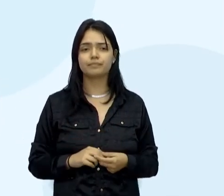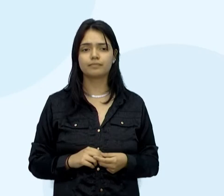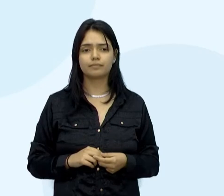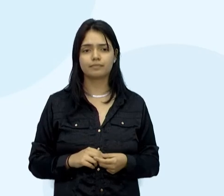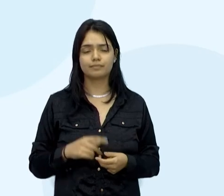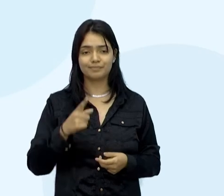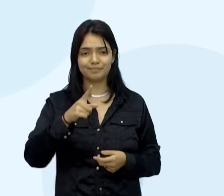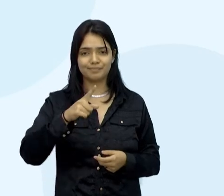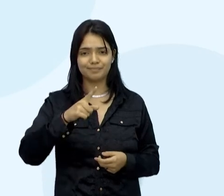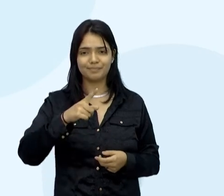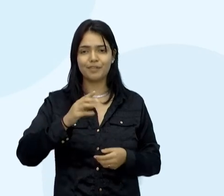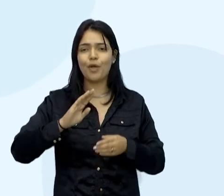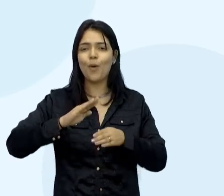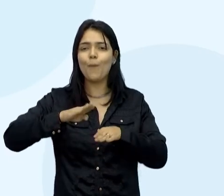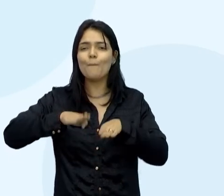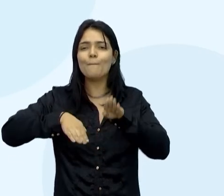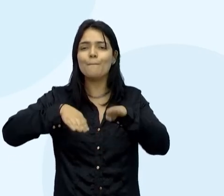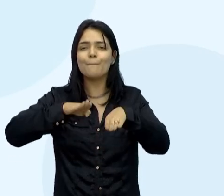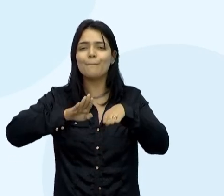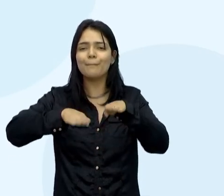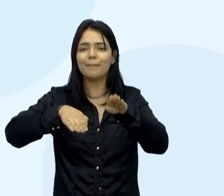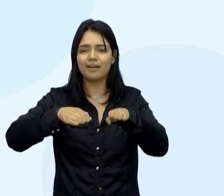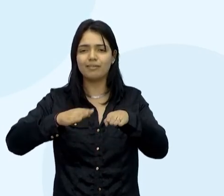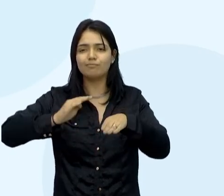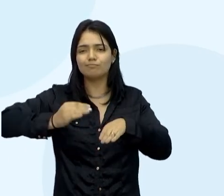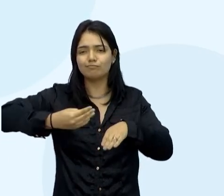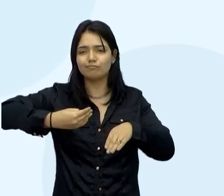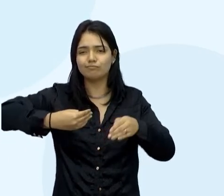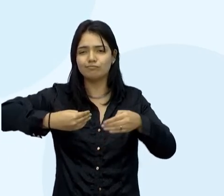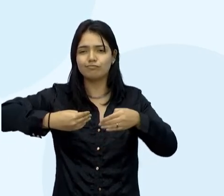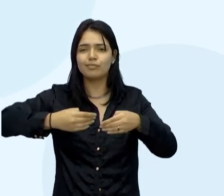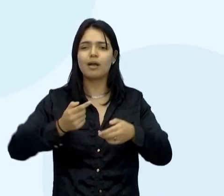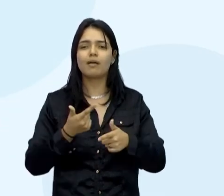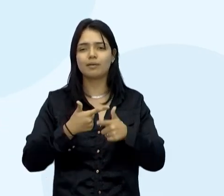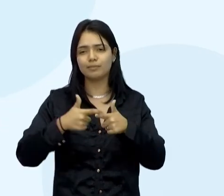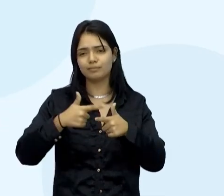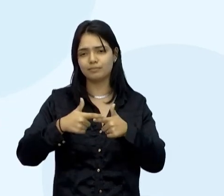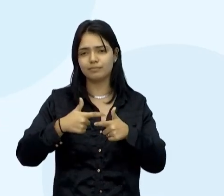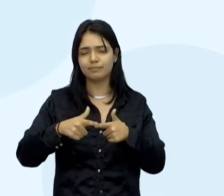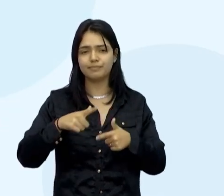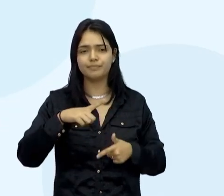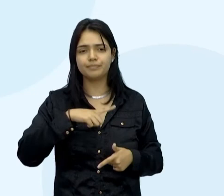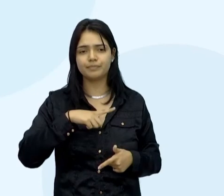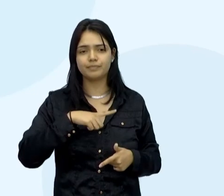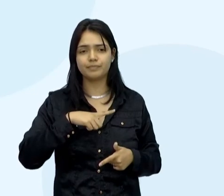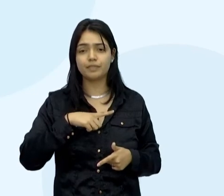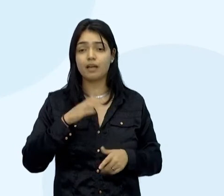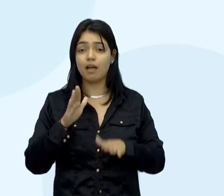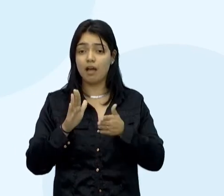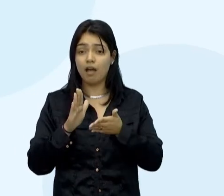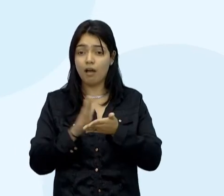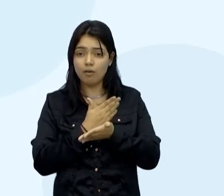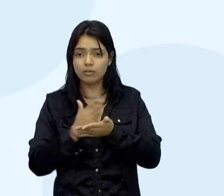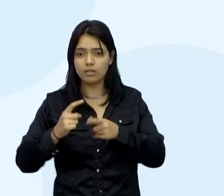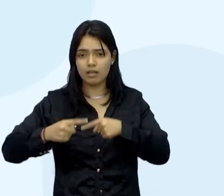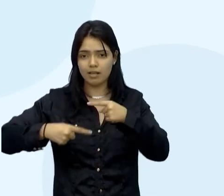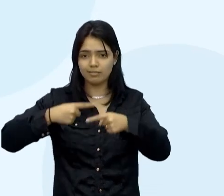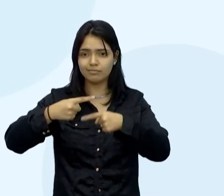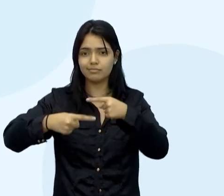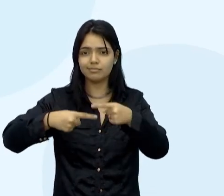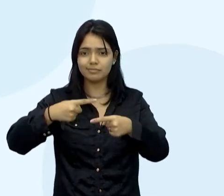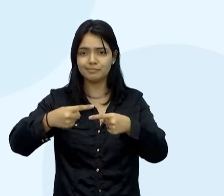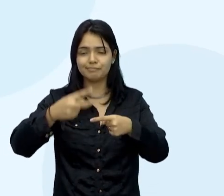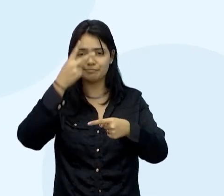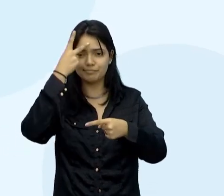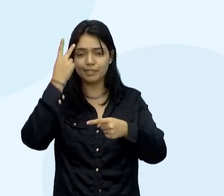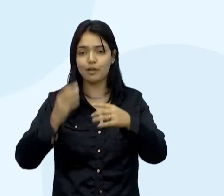olha, nos pés. Então, muitos dos descendentes desses casamentos apresentavam esses